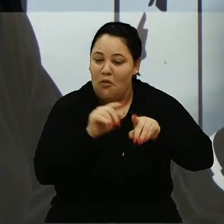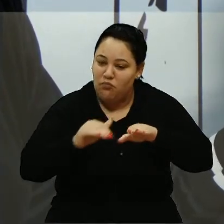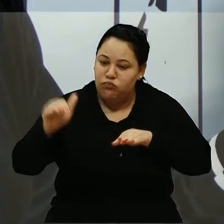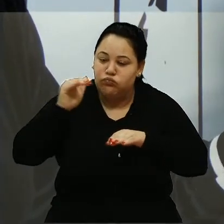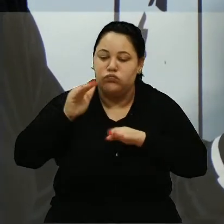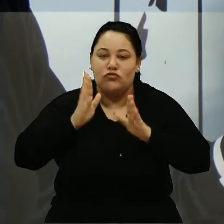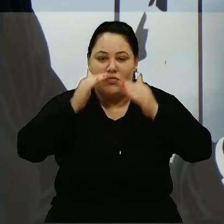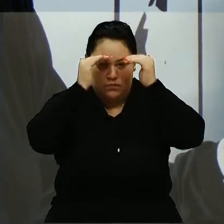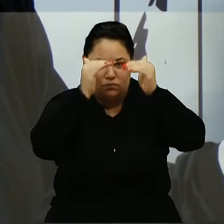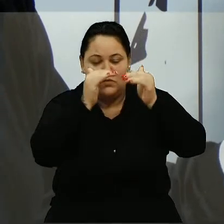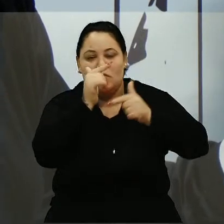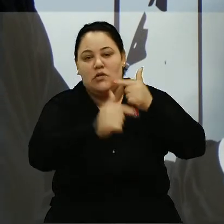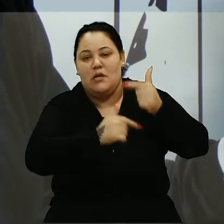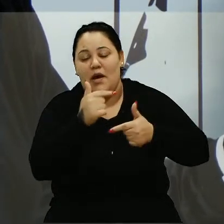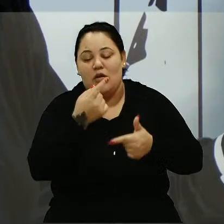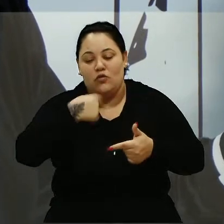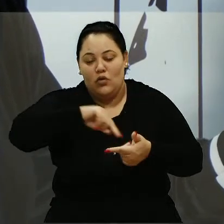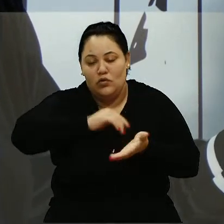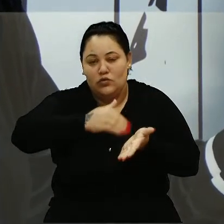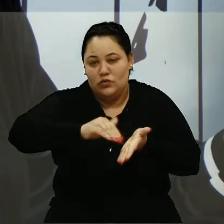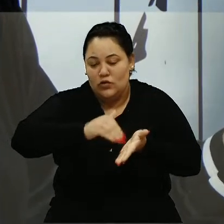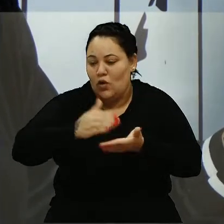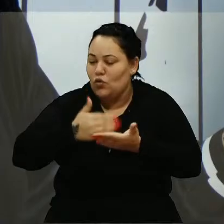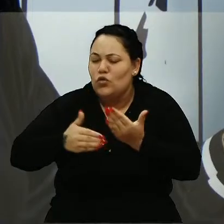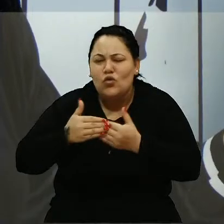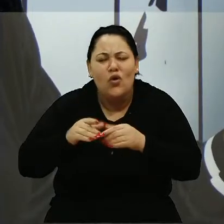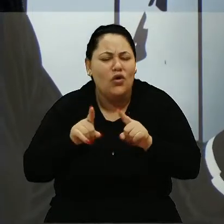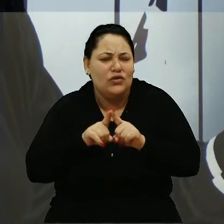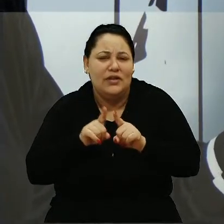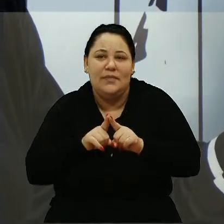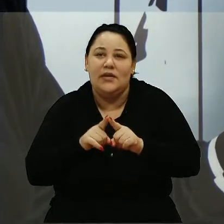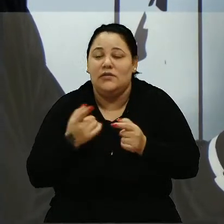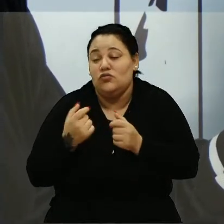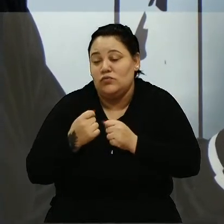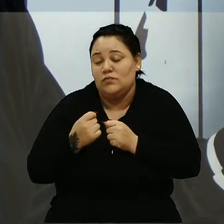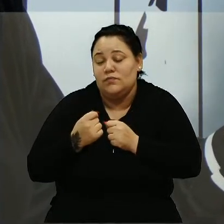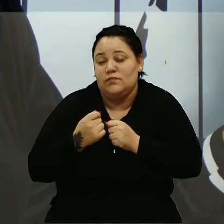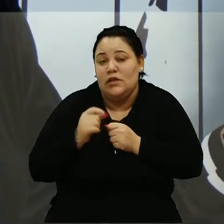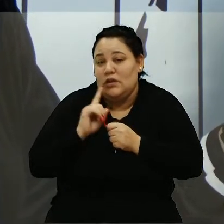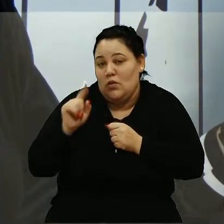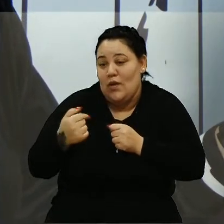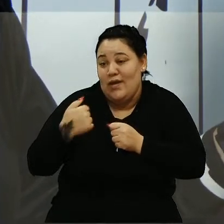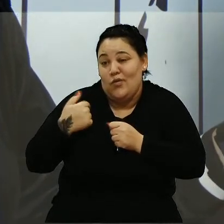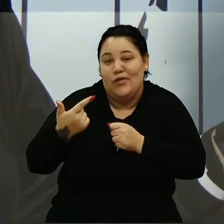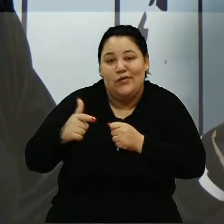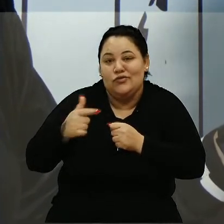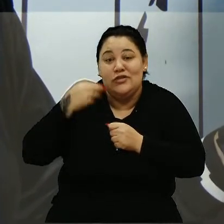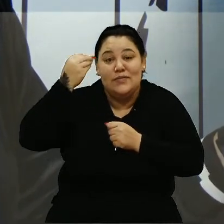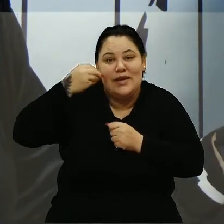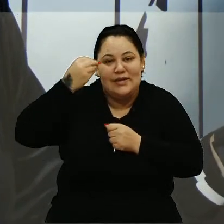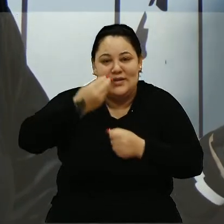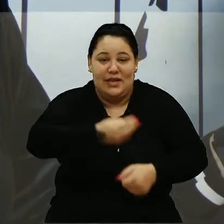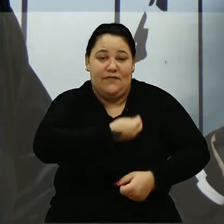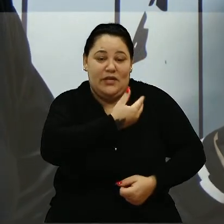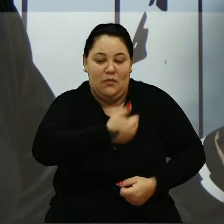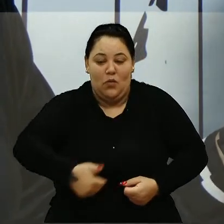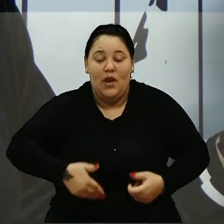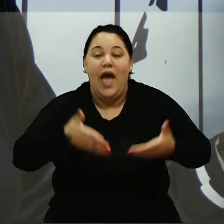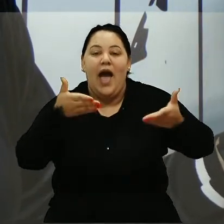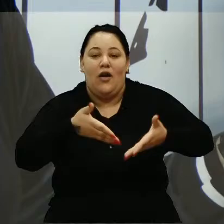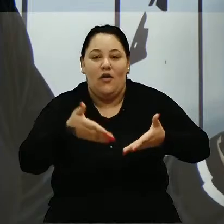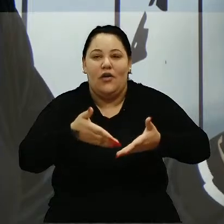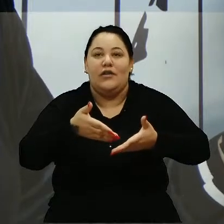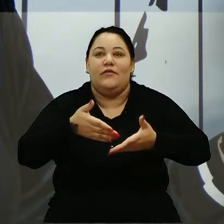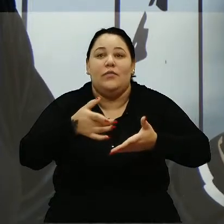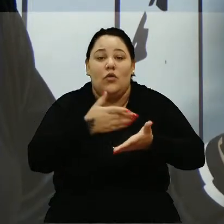e o nosso gabinete, todo ele, com exceção de mim, não tinham experiências na vida pública. Então, agora, a partir de agora, vamos pensar em